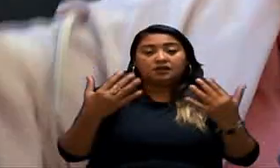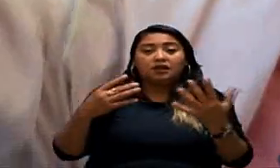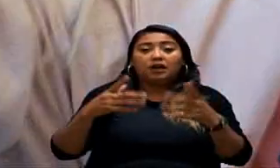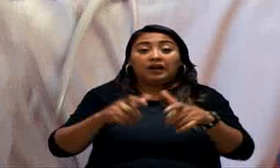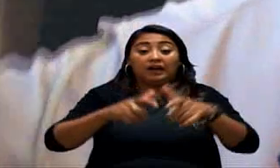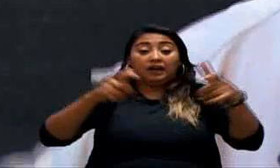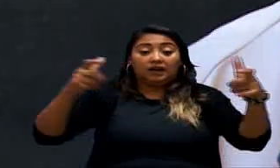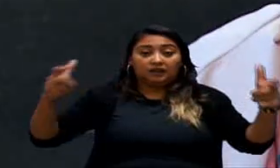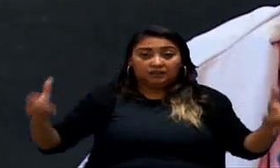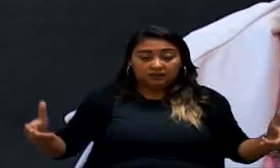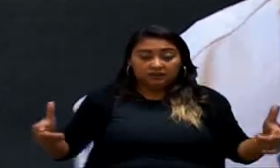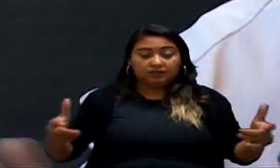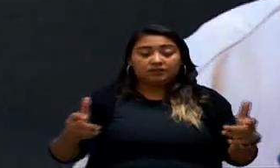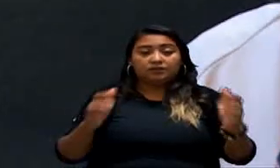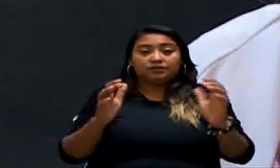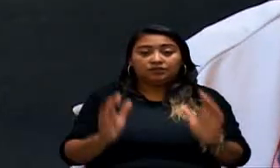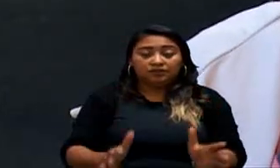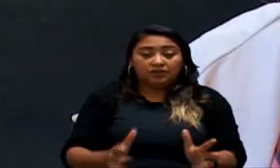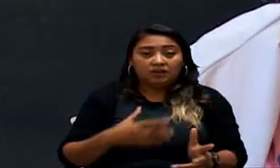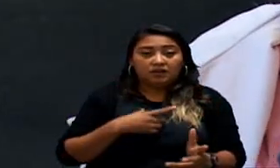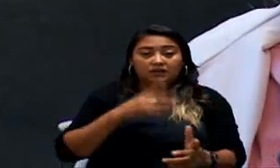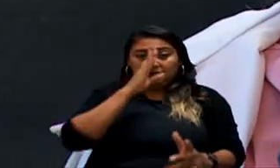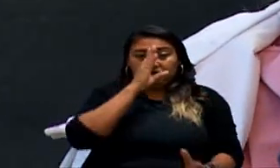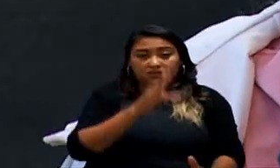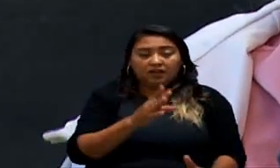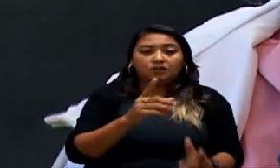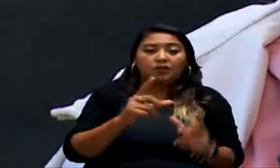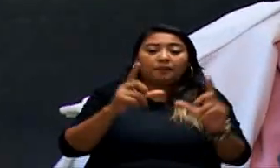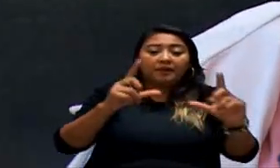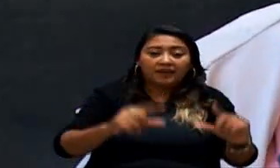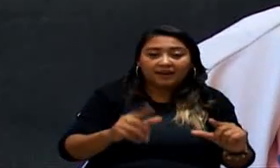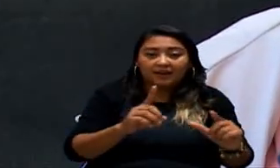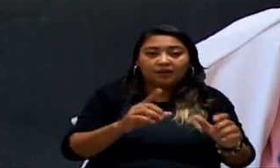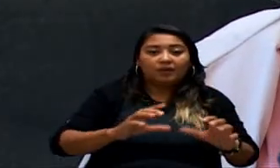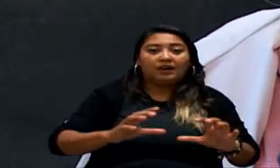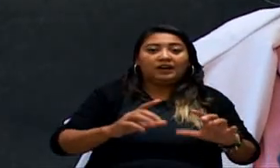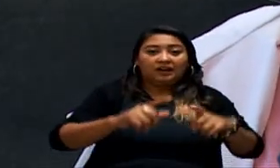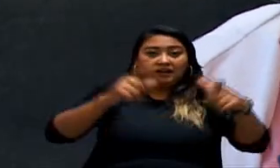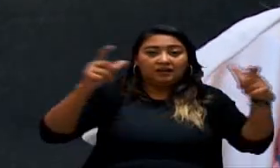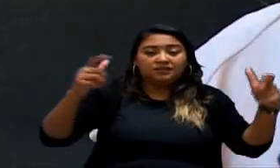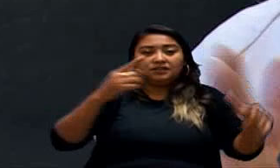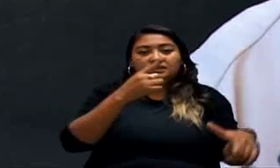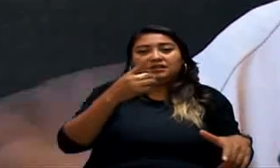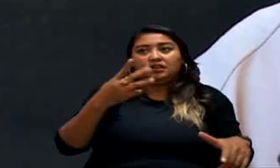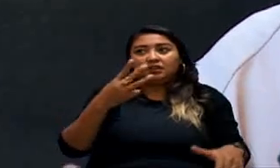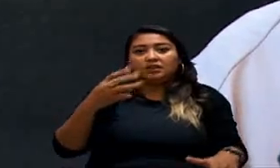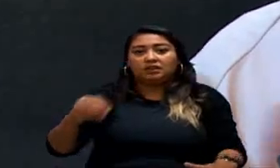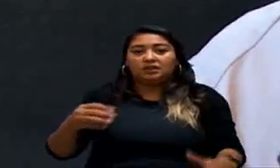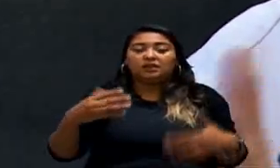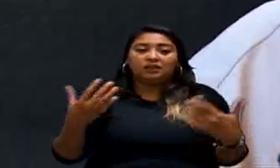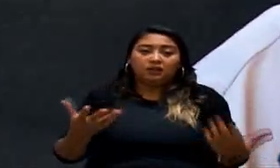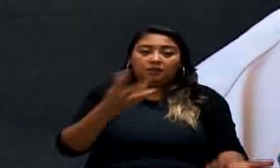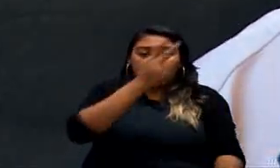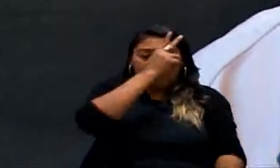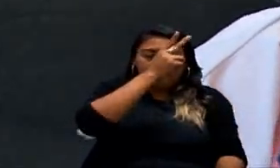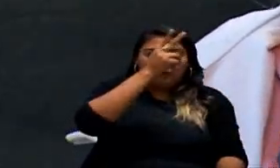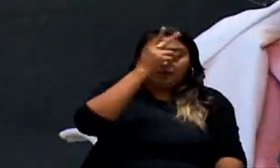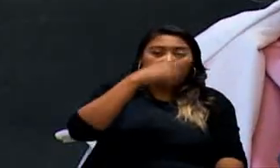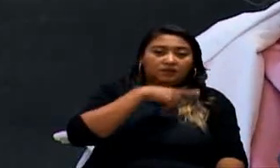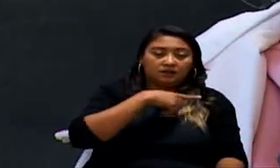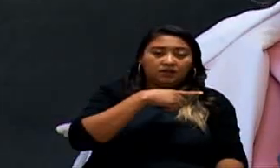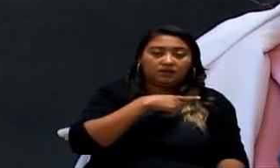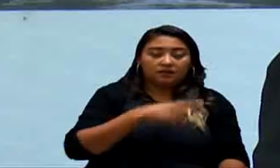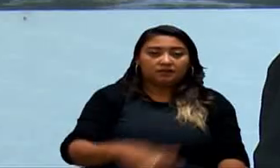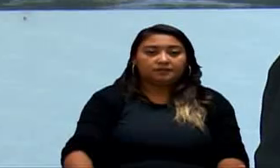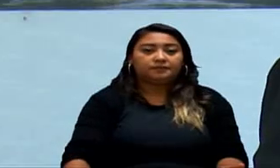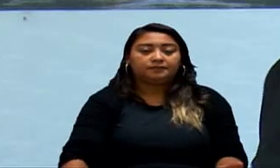já que é direto para o plantio, não pequenas, 100 e poucas. Então, a prefeitura tem não, lá no Parque Chico Mendes esse...